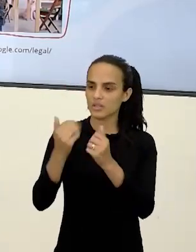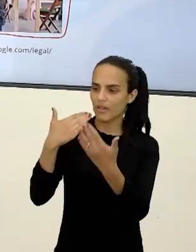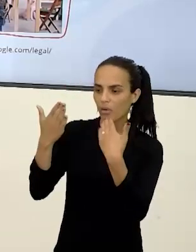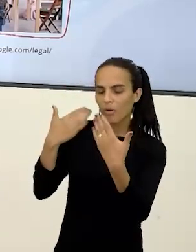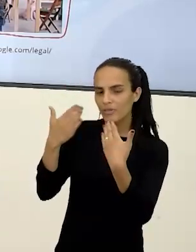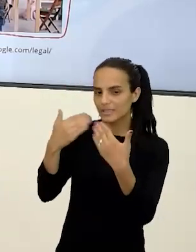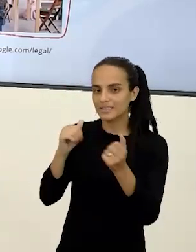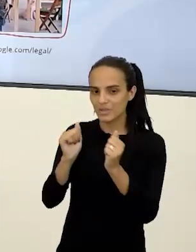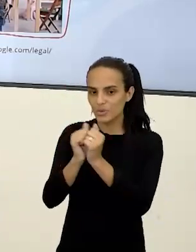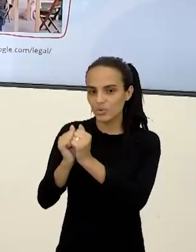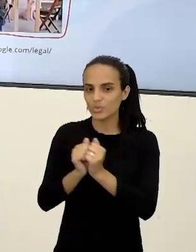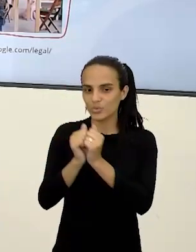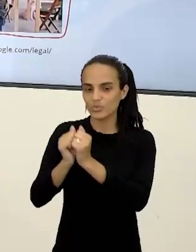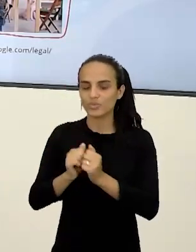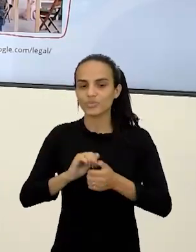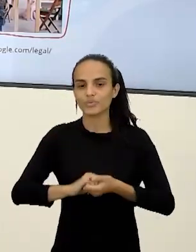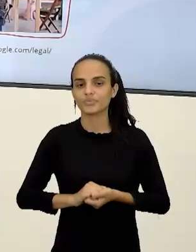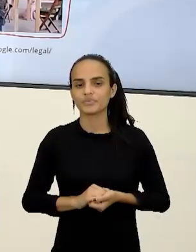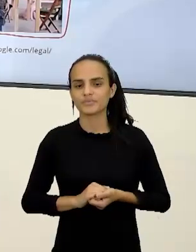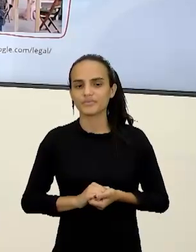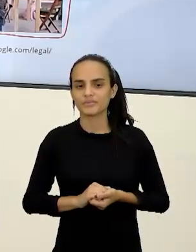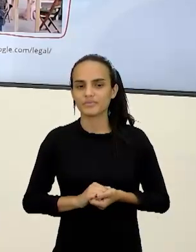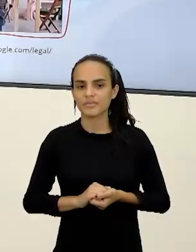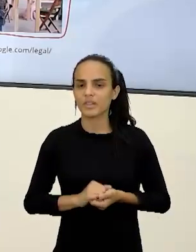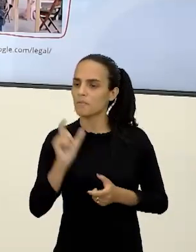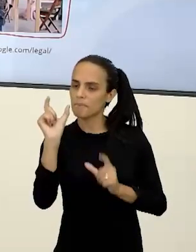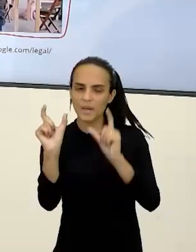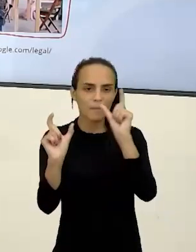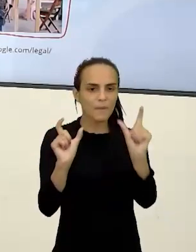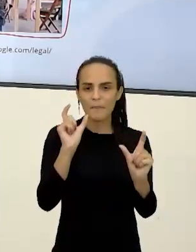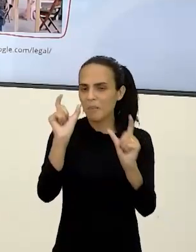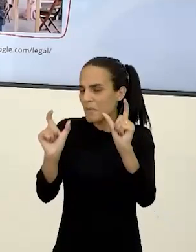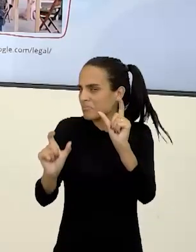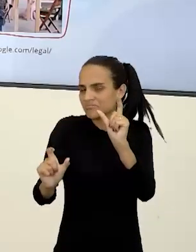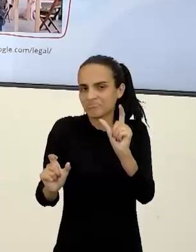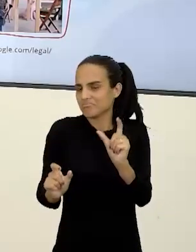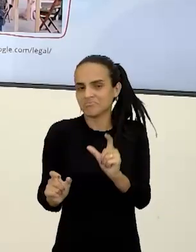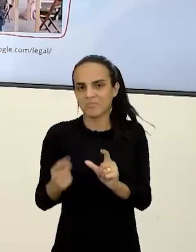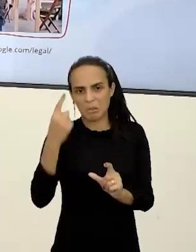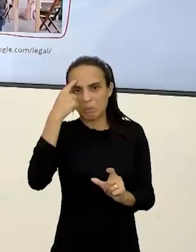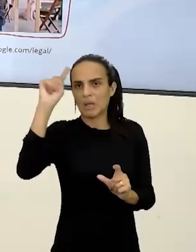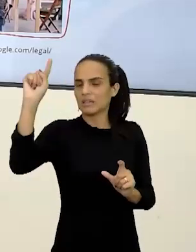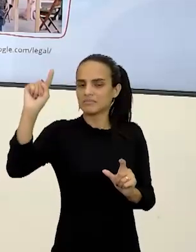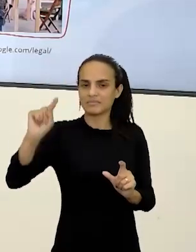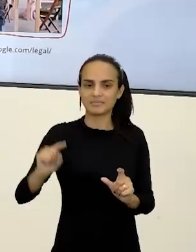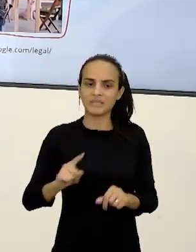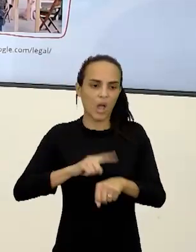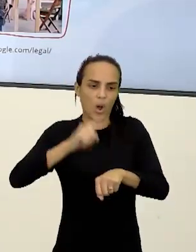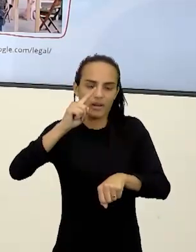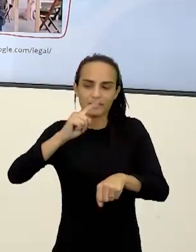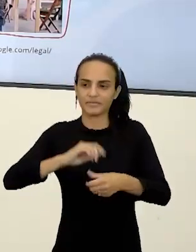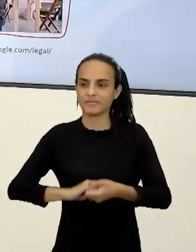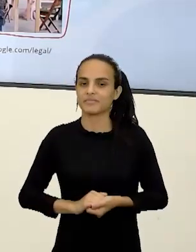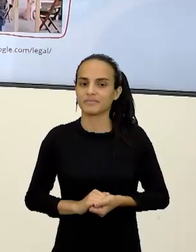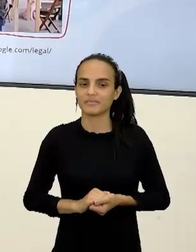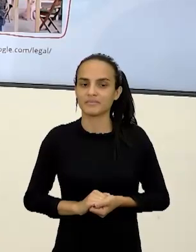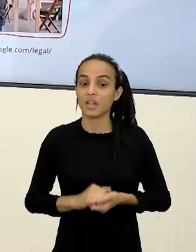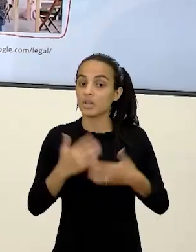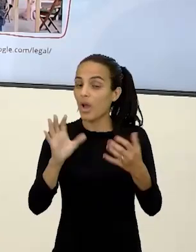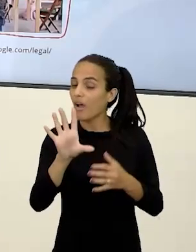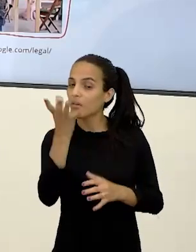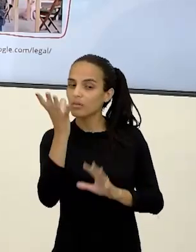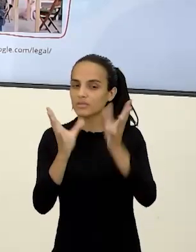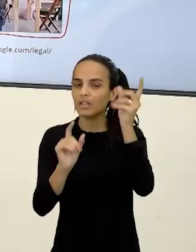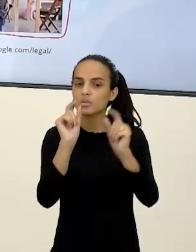Brains é cérebros ruins, né? Então são palavras completamente aleatórias, ou às vezes com referência de outras coisas. Só que aí o que acontece?